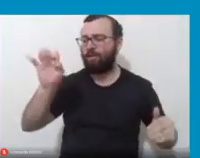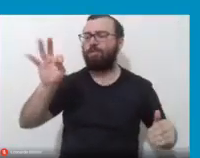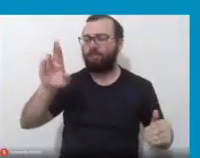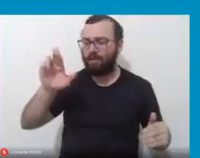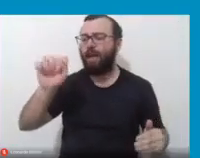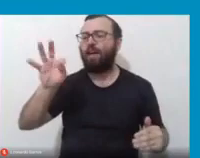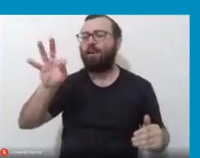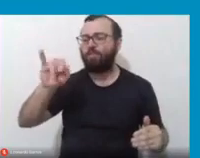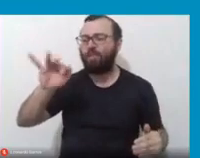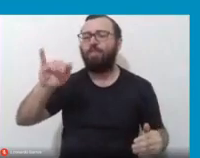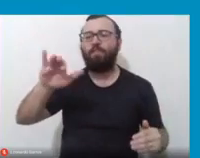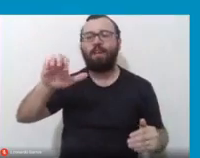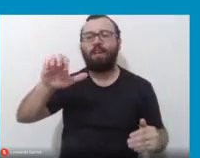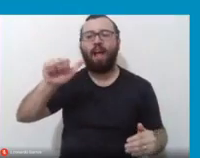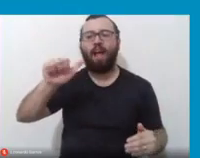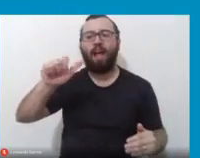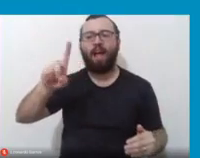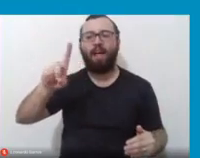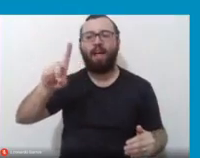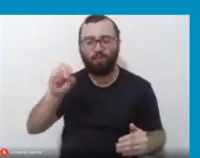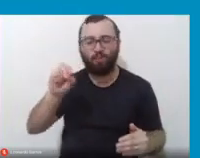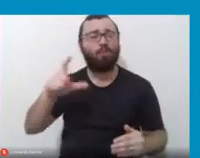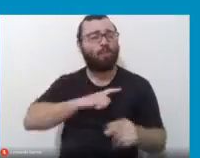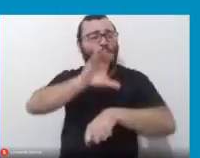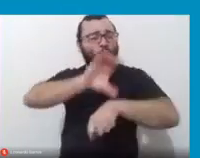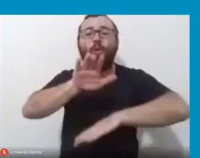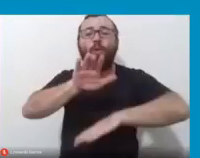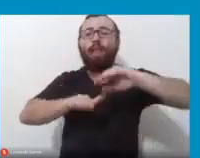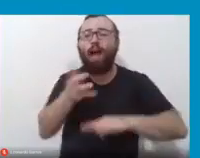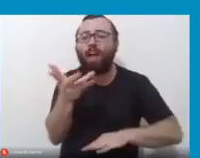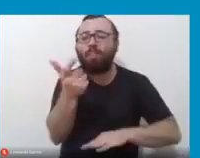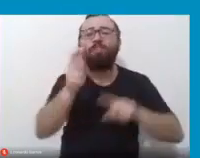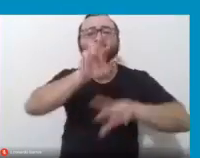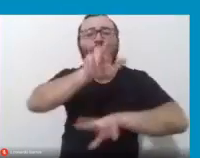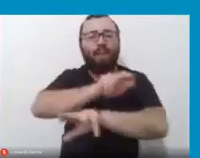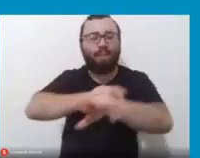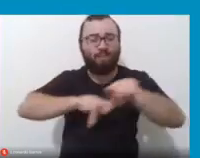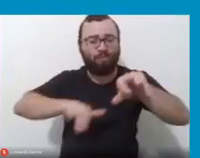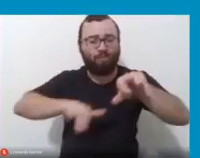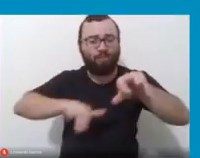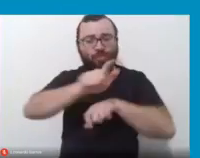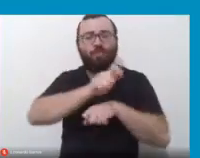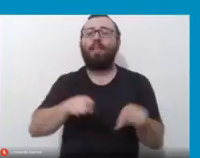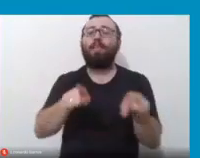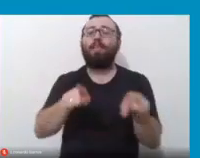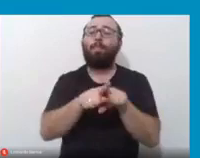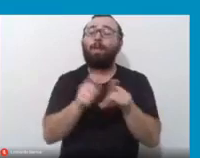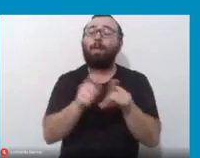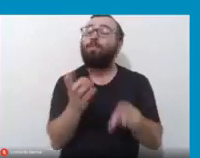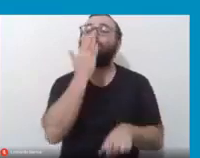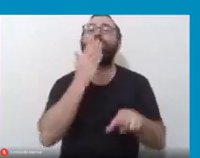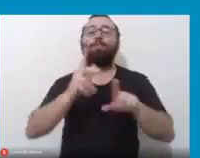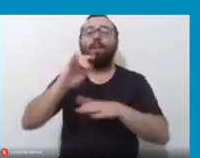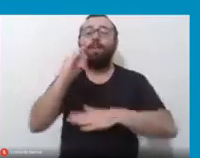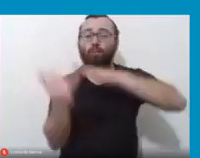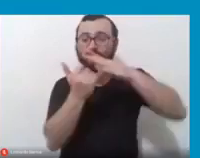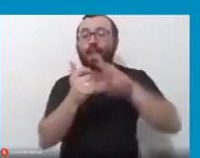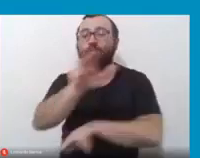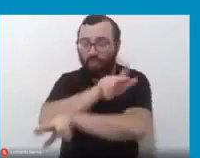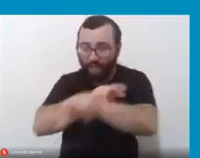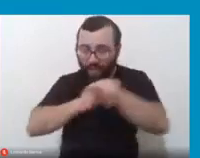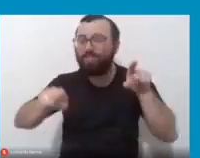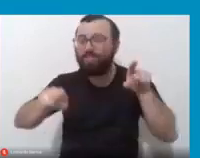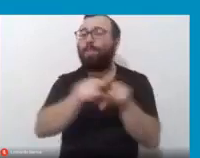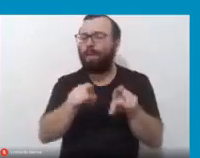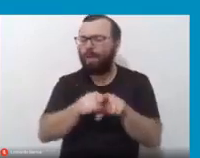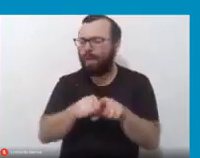diferentes qualidades, né, diferentes tipos de curso, né, e diferentes tipos de instituição. E quando a gente olha os dados e a